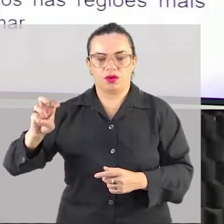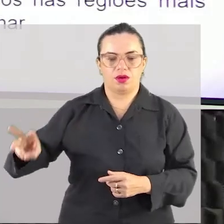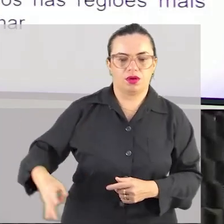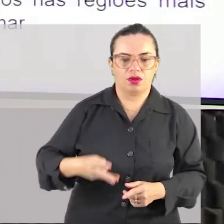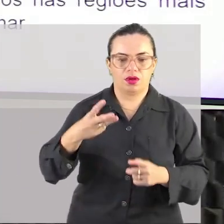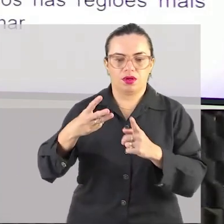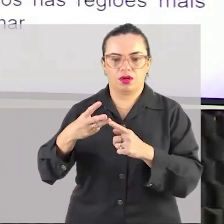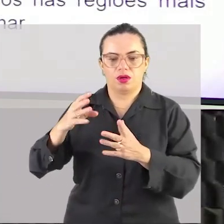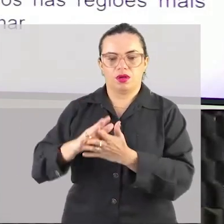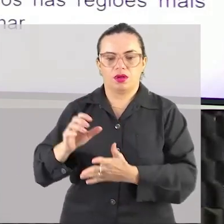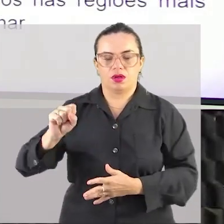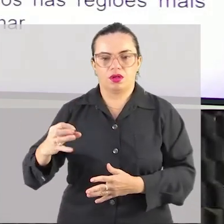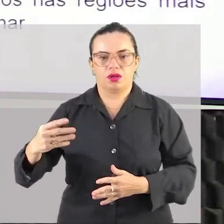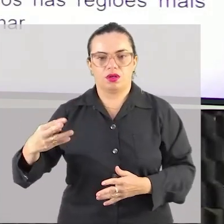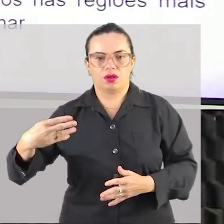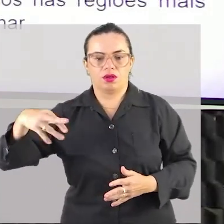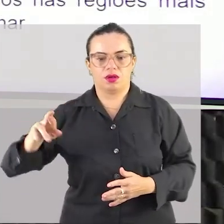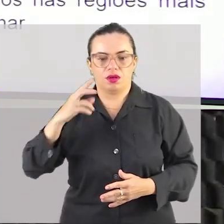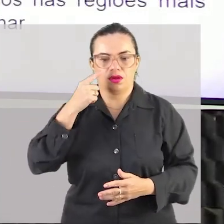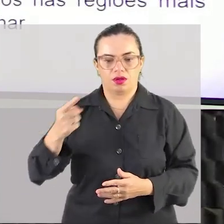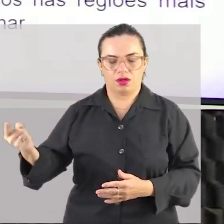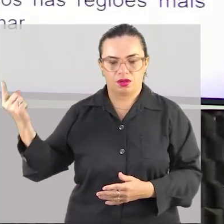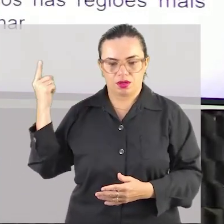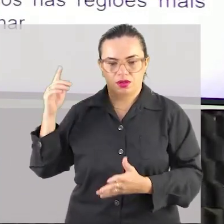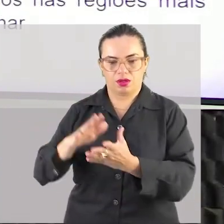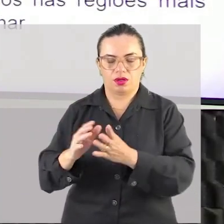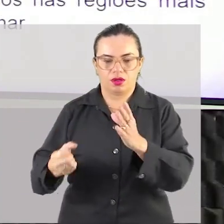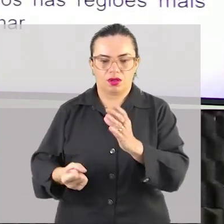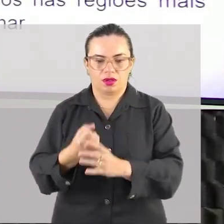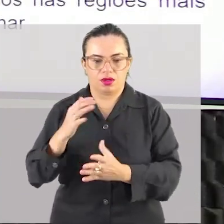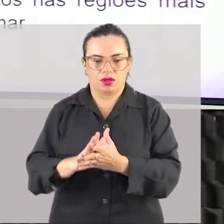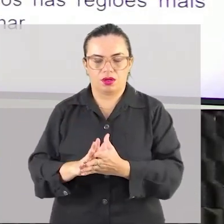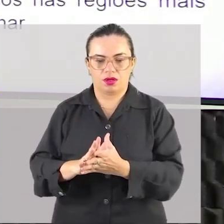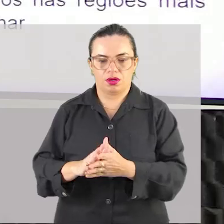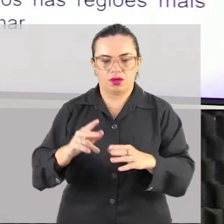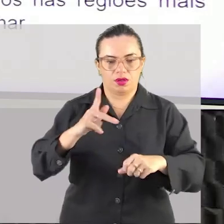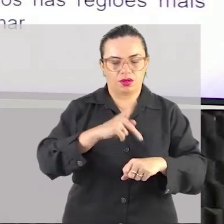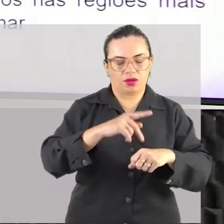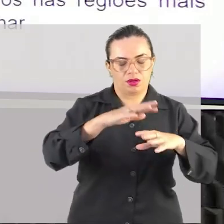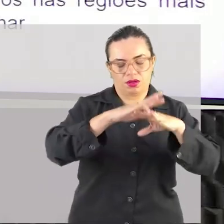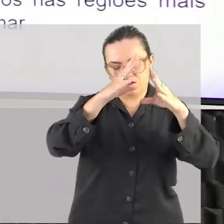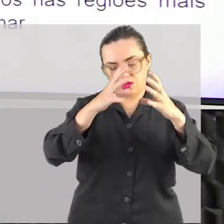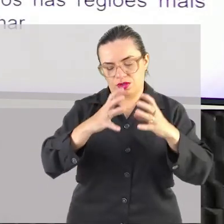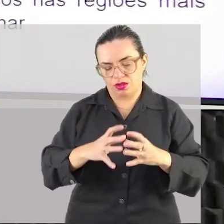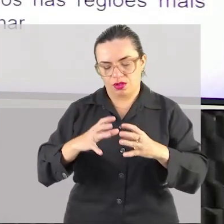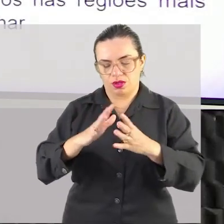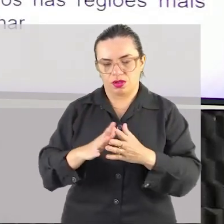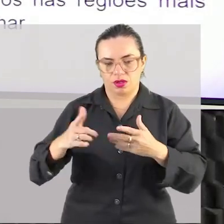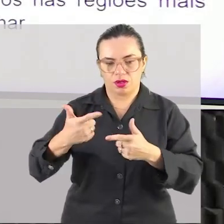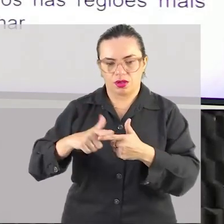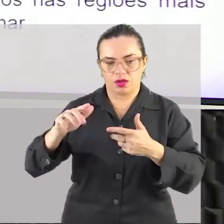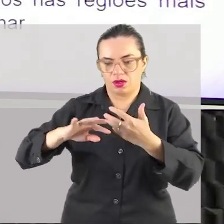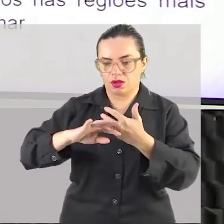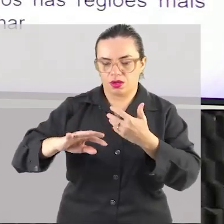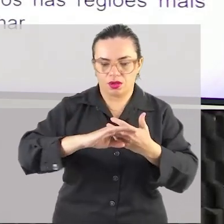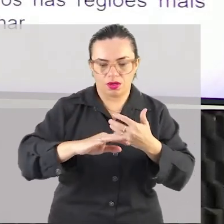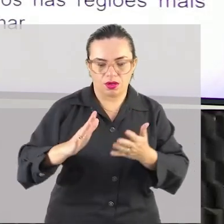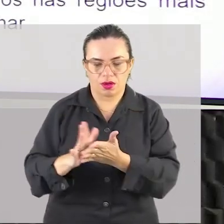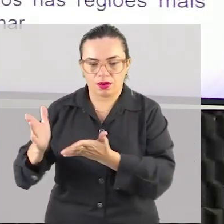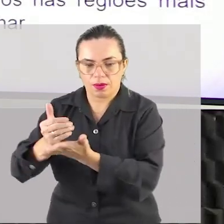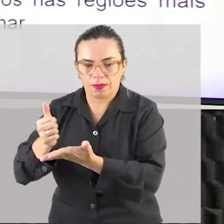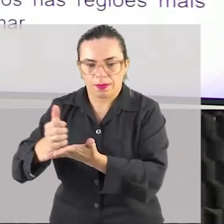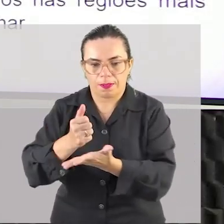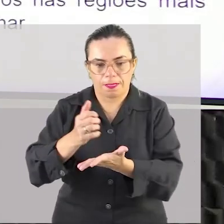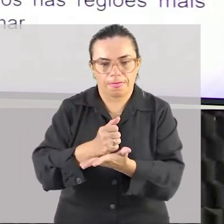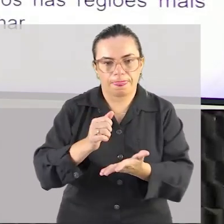proveniente dessa compactação. A rocha que foi destruída gera fragmentos. E esses fragmentos vão sendo acumulados